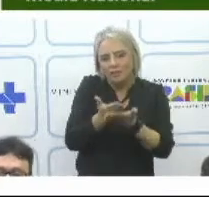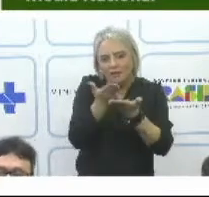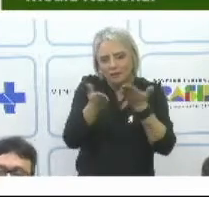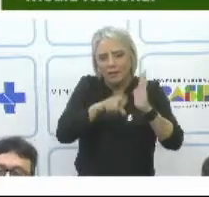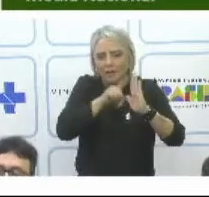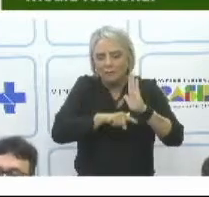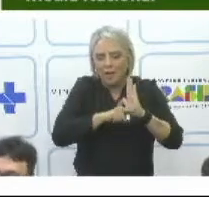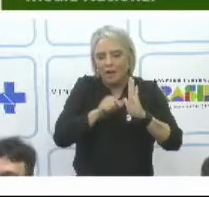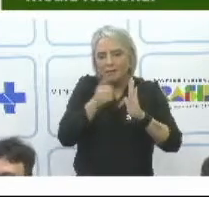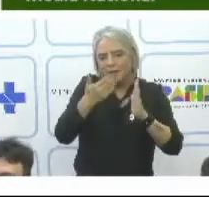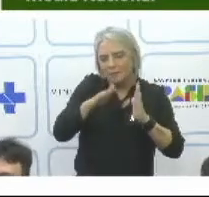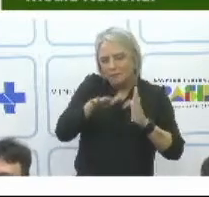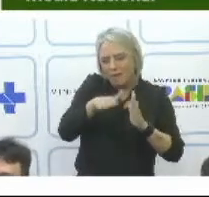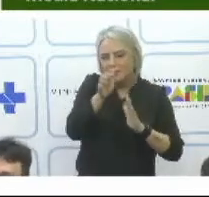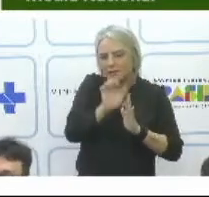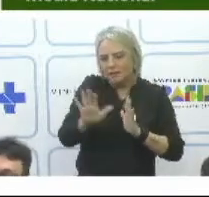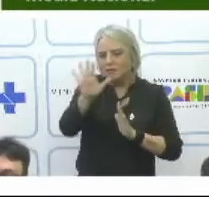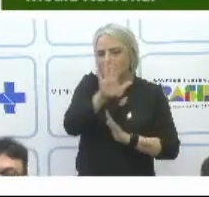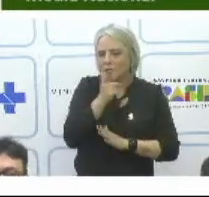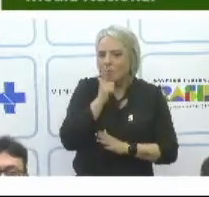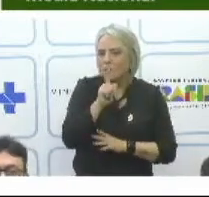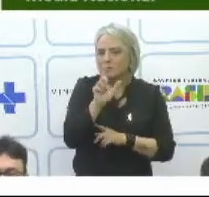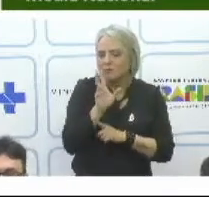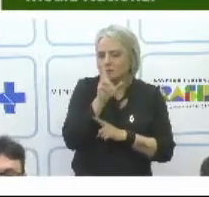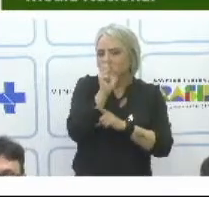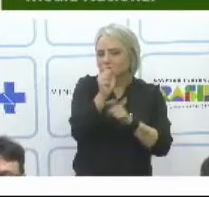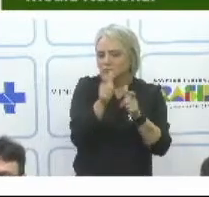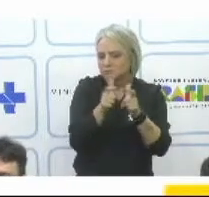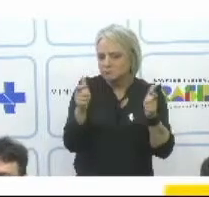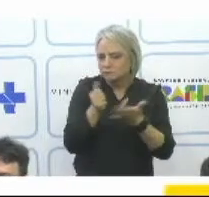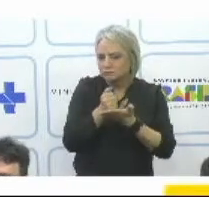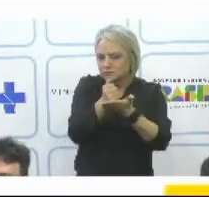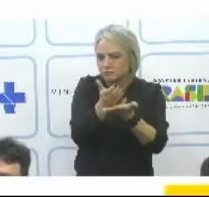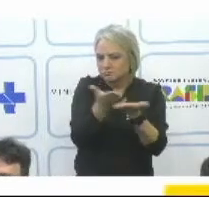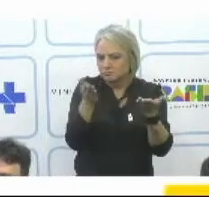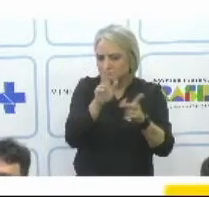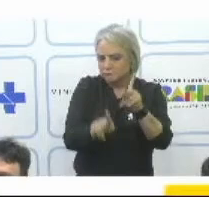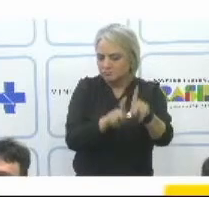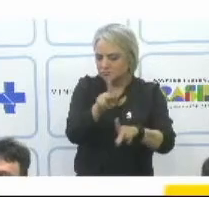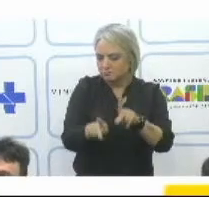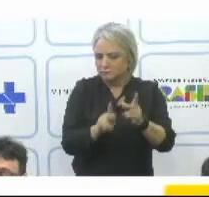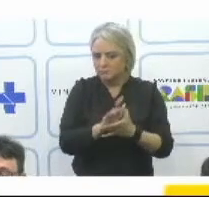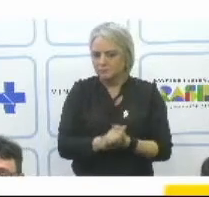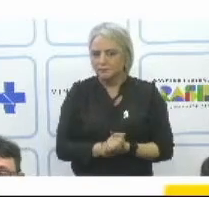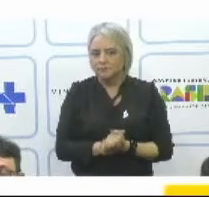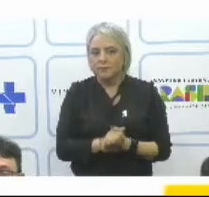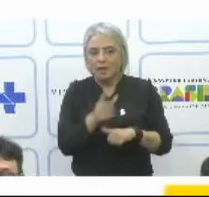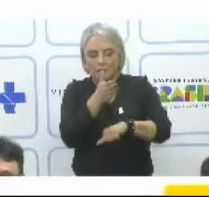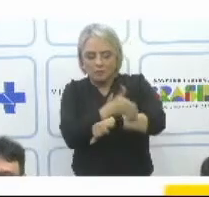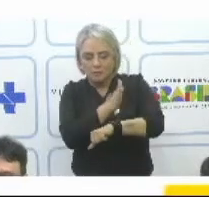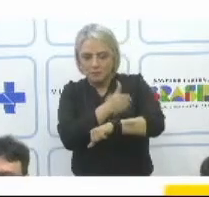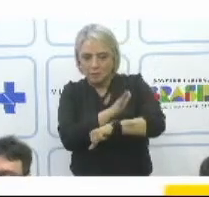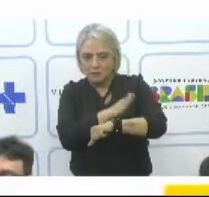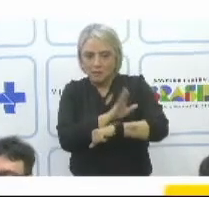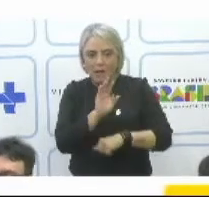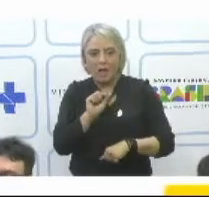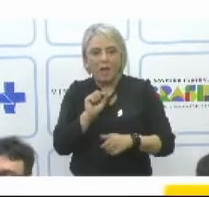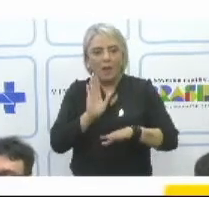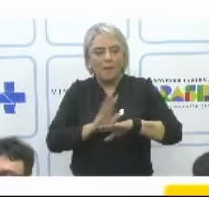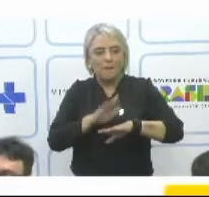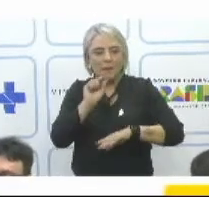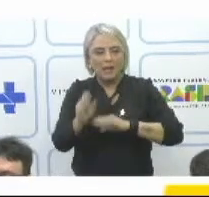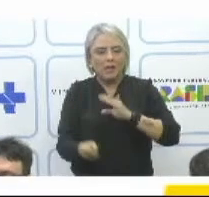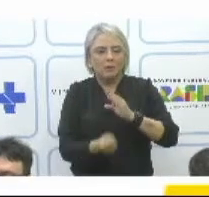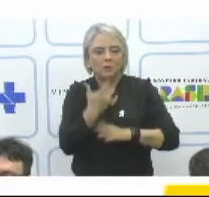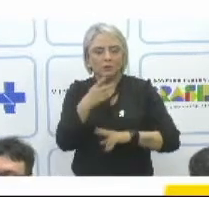nacional consigam, né, se fortalecer e também ampliar essa oferta para a população. Os procedimentos mais realizados